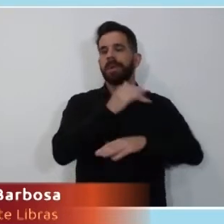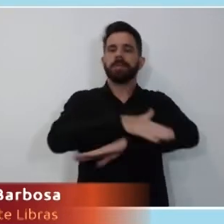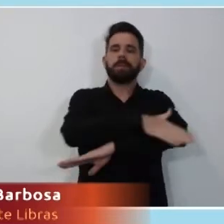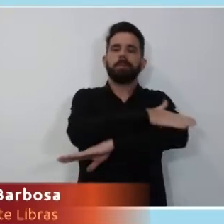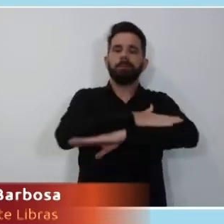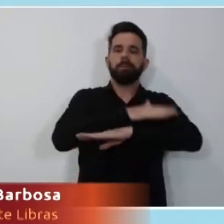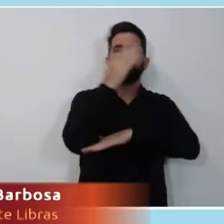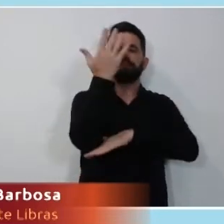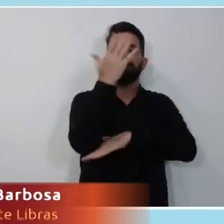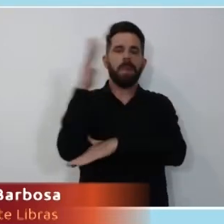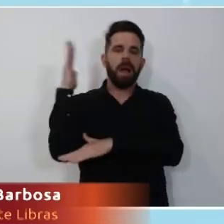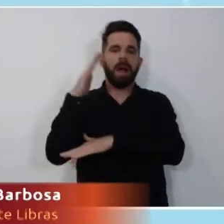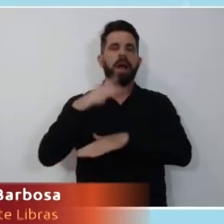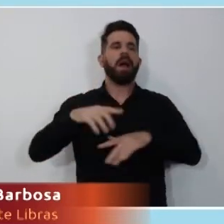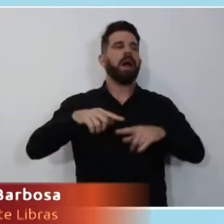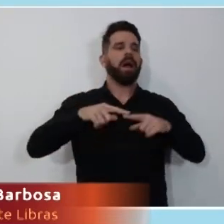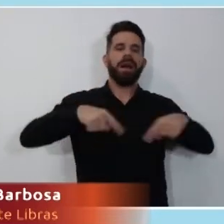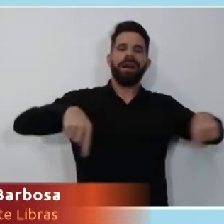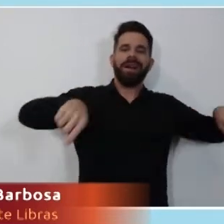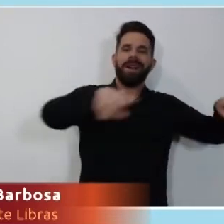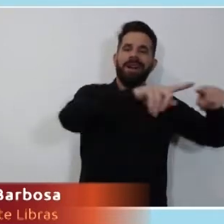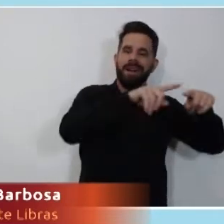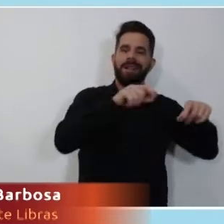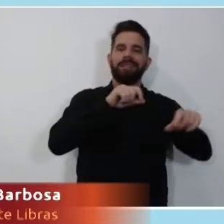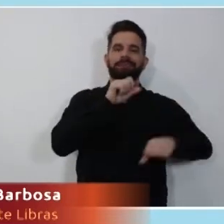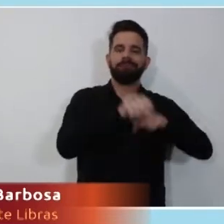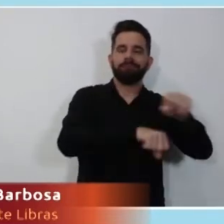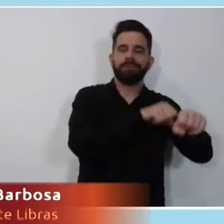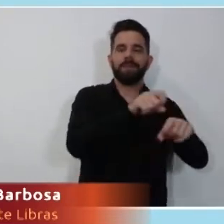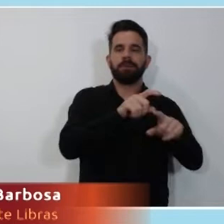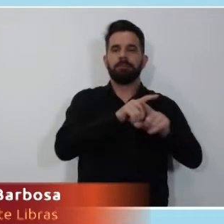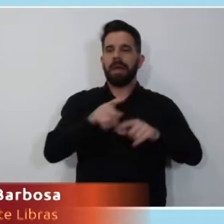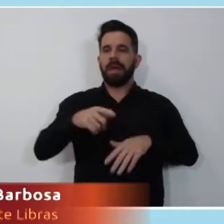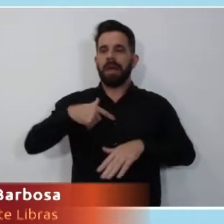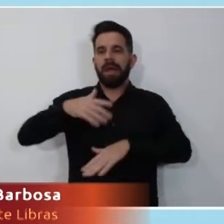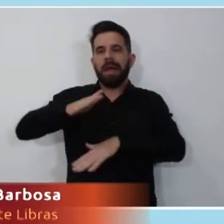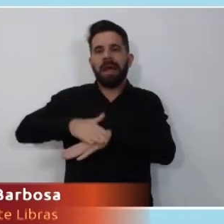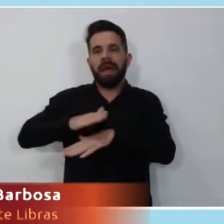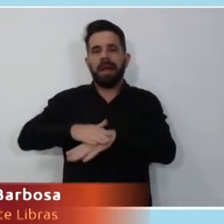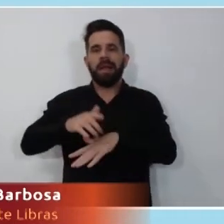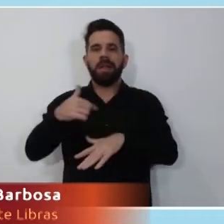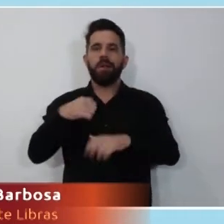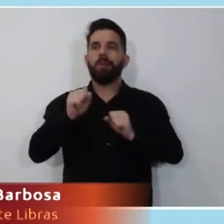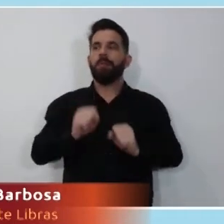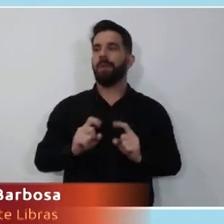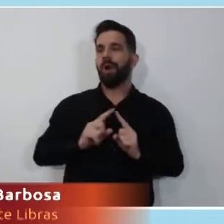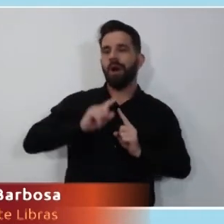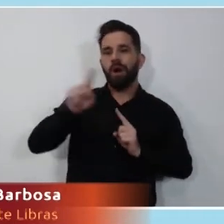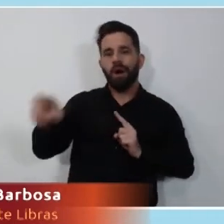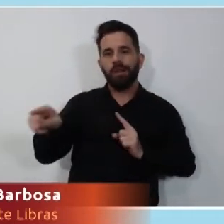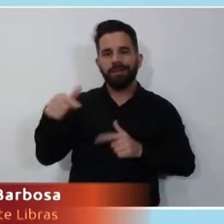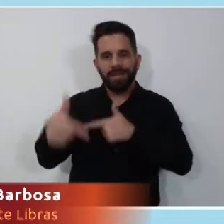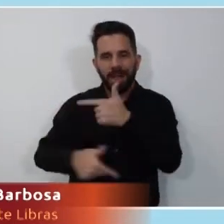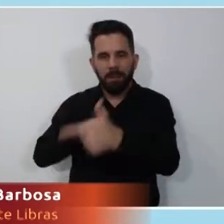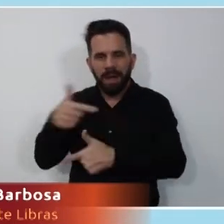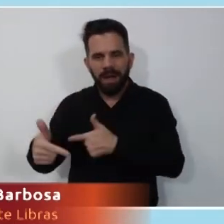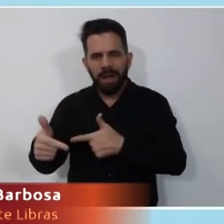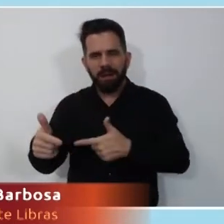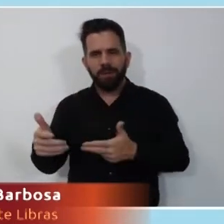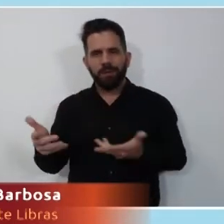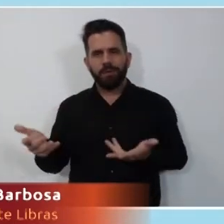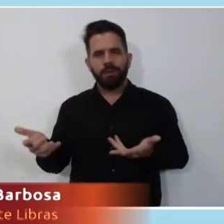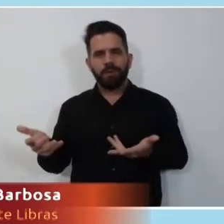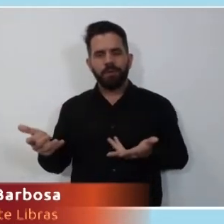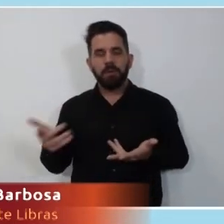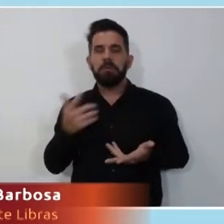centrais, do que formas de locomoção das pessoas, né? E agora a gente percebe que as pessoas estão se locomovendo no meio